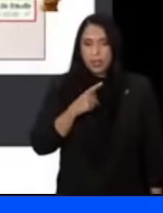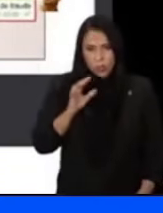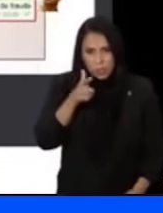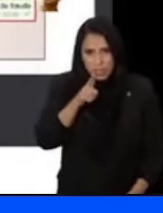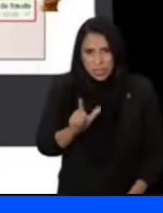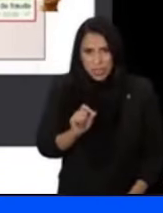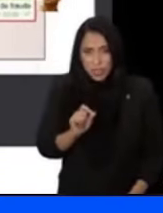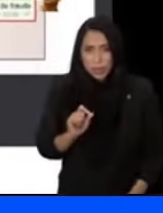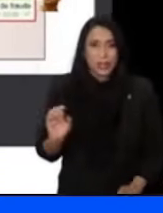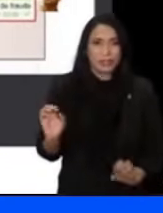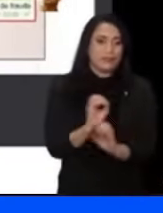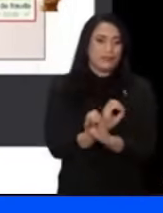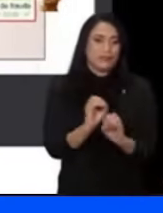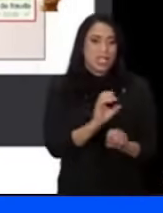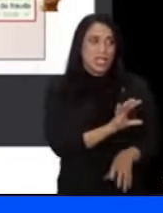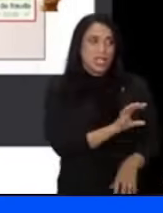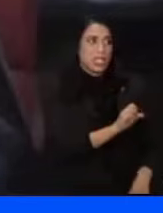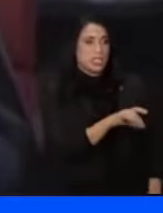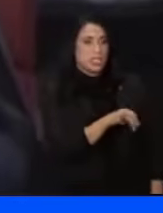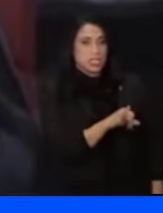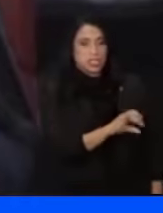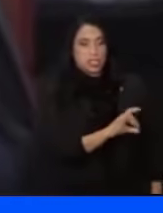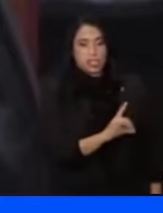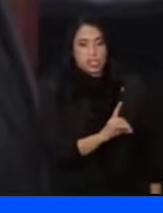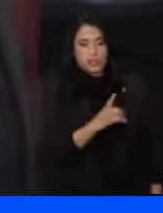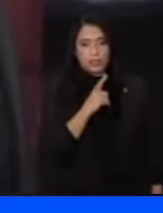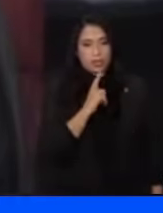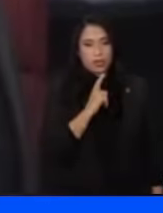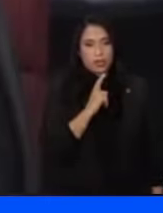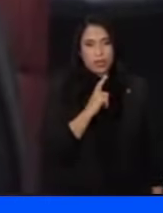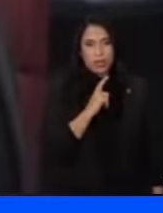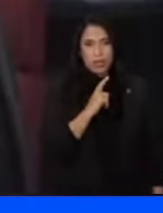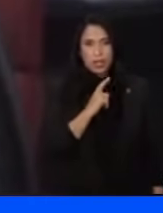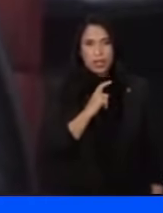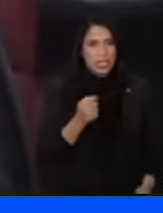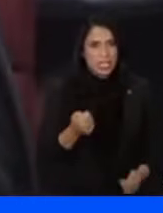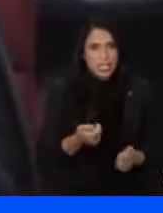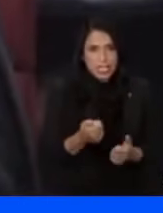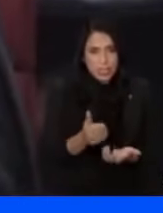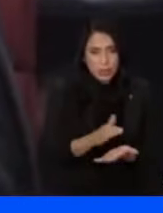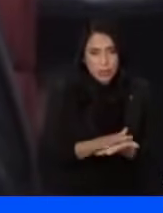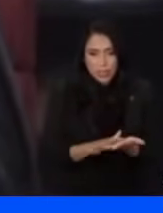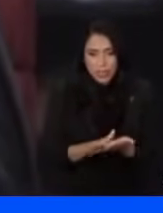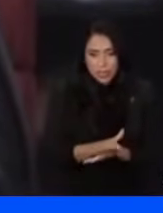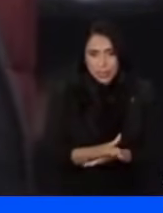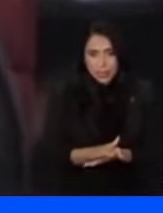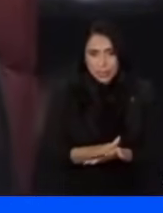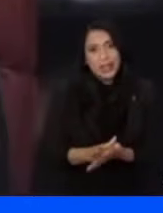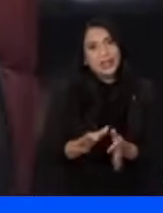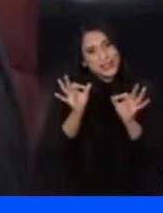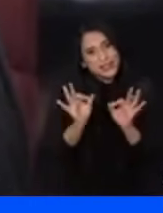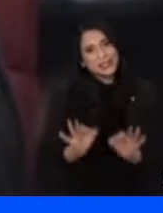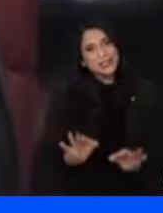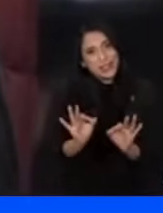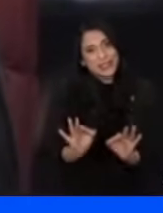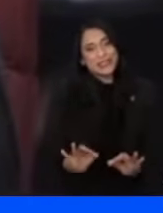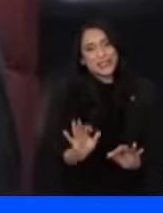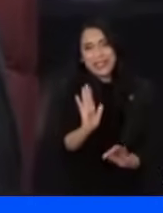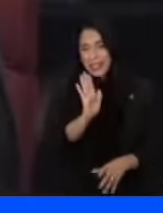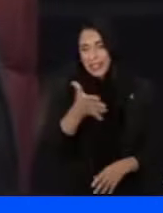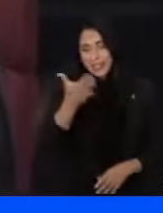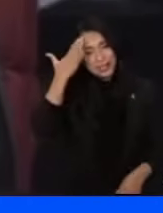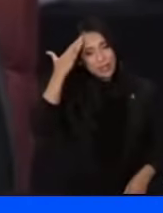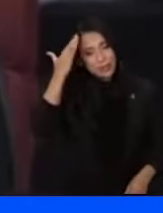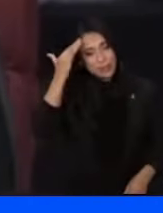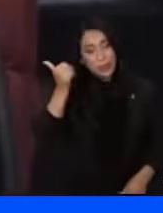Cid: nenhum indício de fraude. Eles não tinham dúvida que não havia fraude, mas continuavam